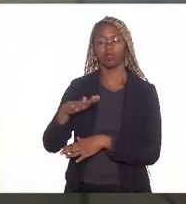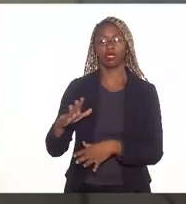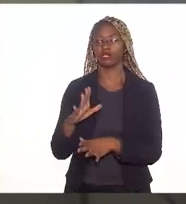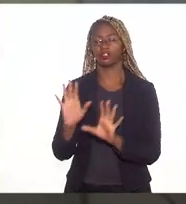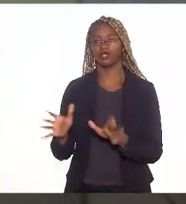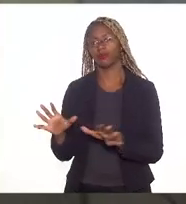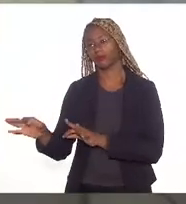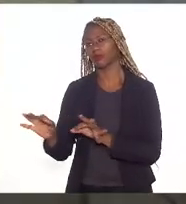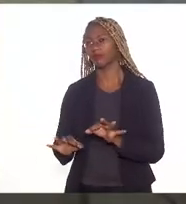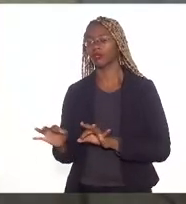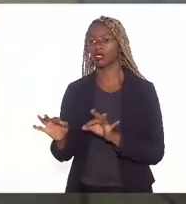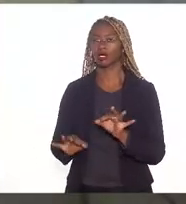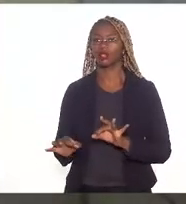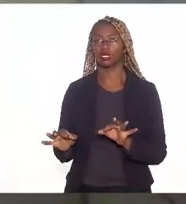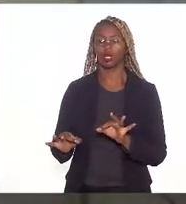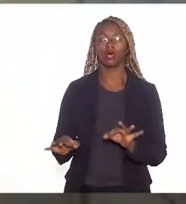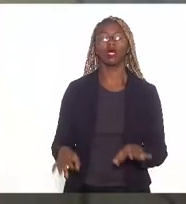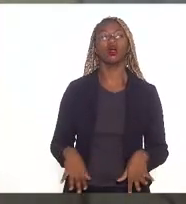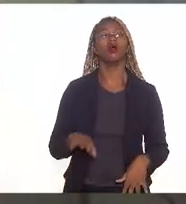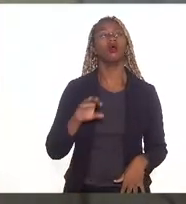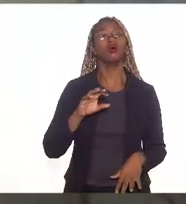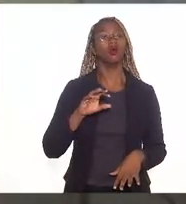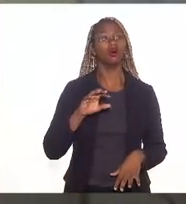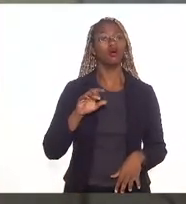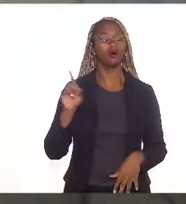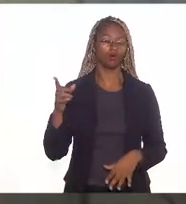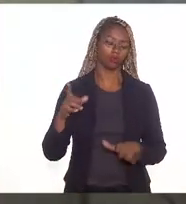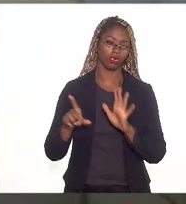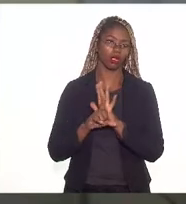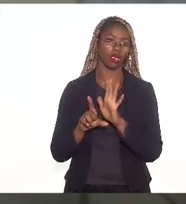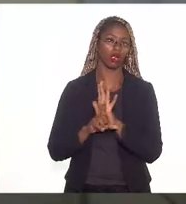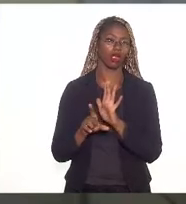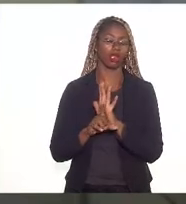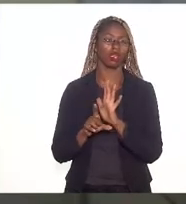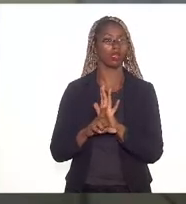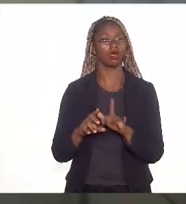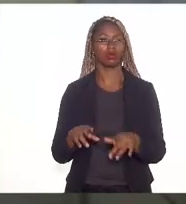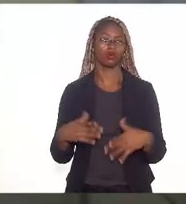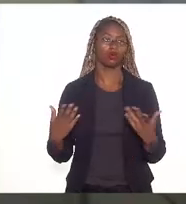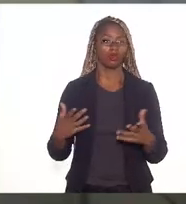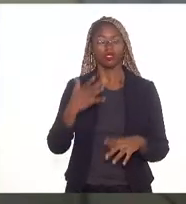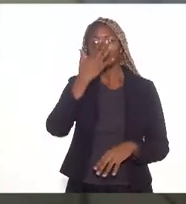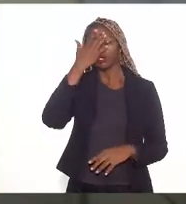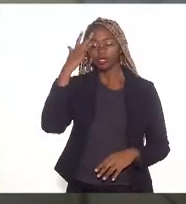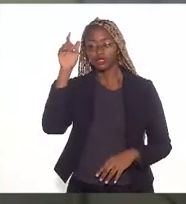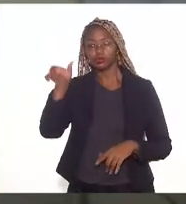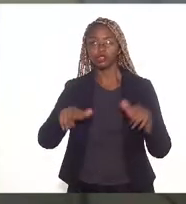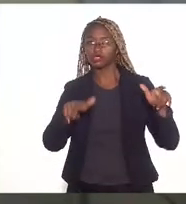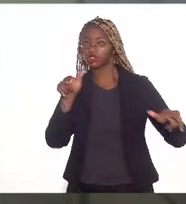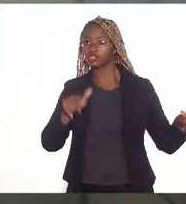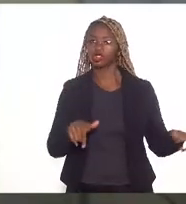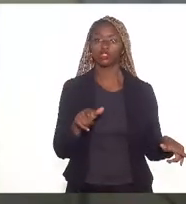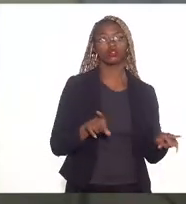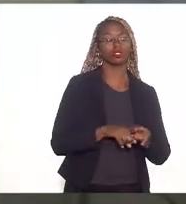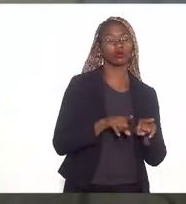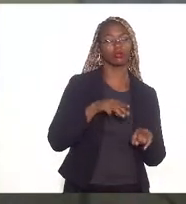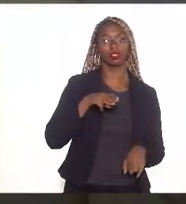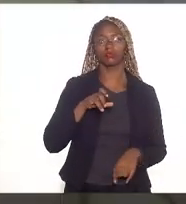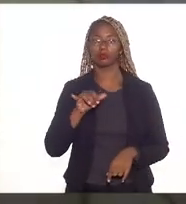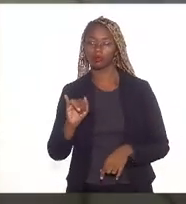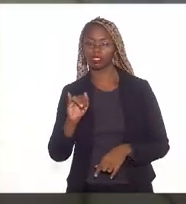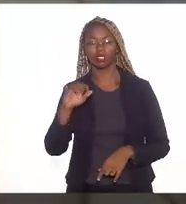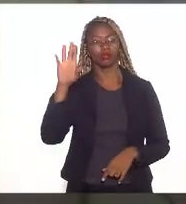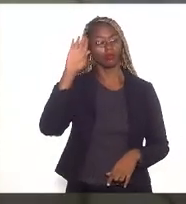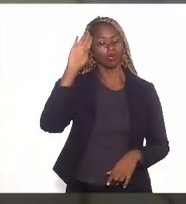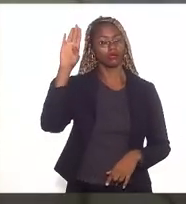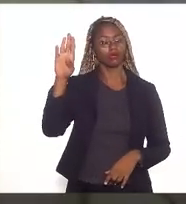9191 de 21, que são as pessoas físicas, os MEIs e os microempresários preferencialmente